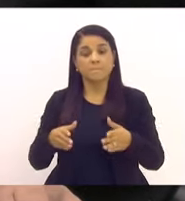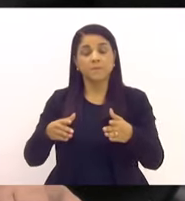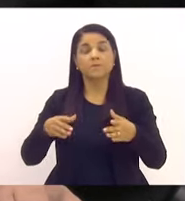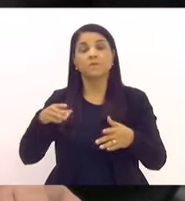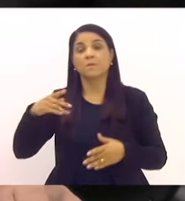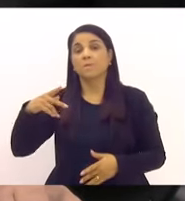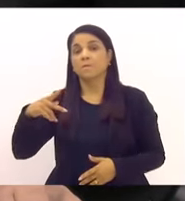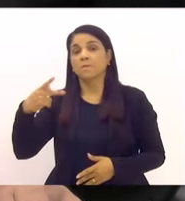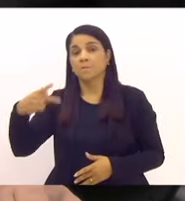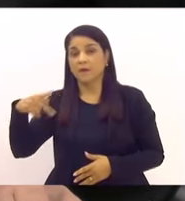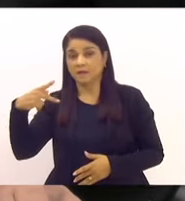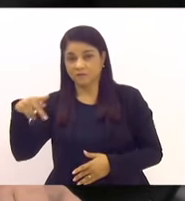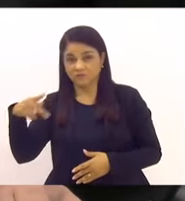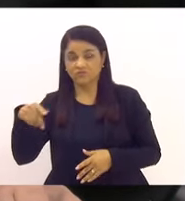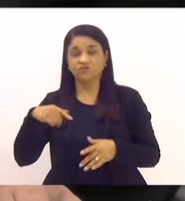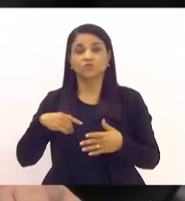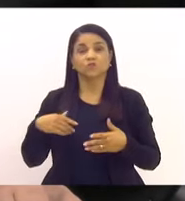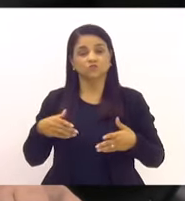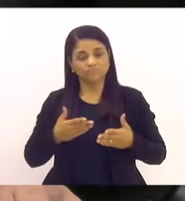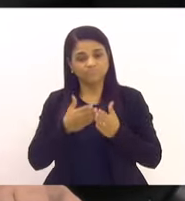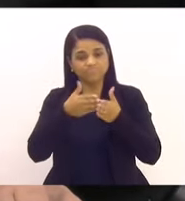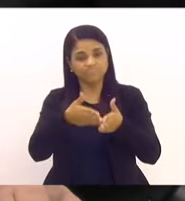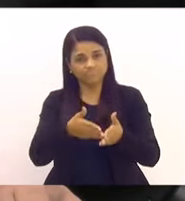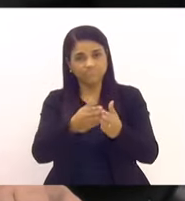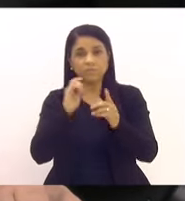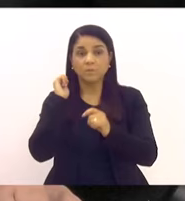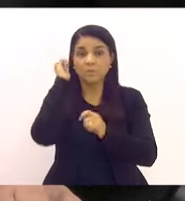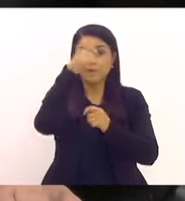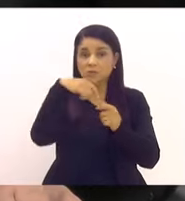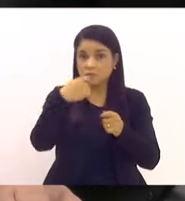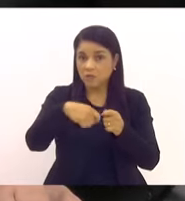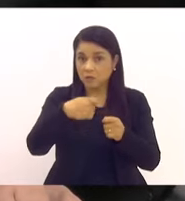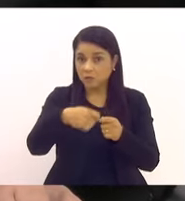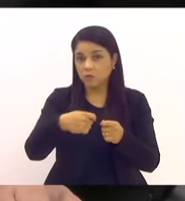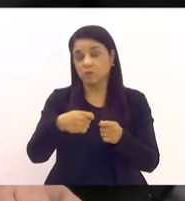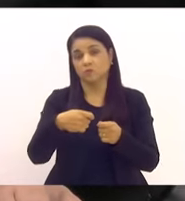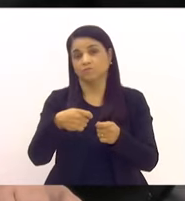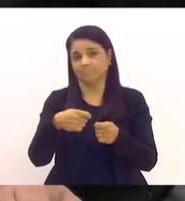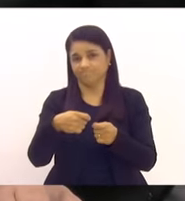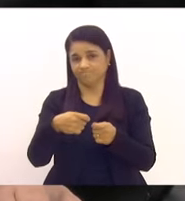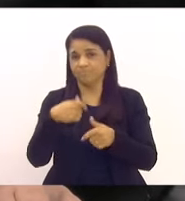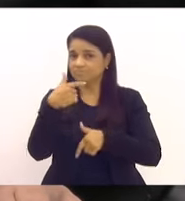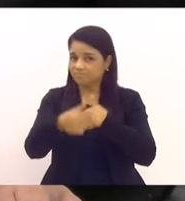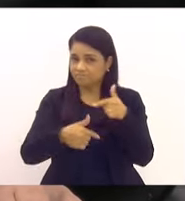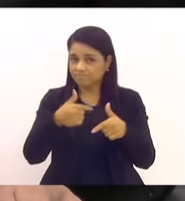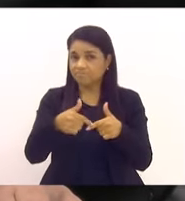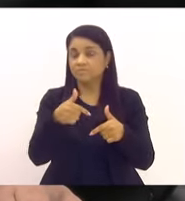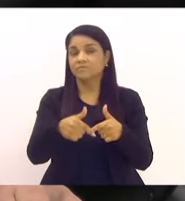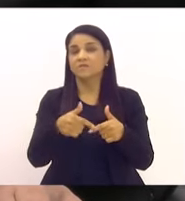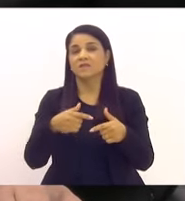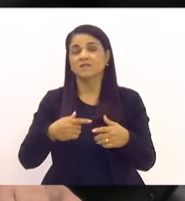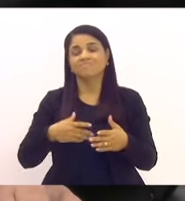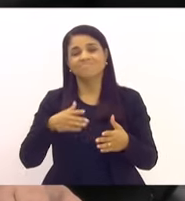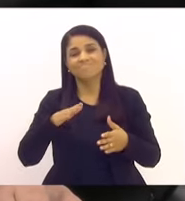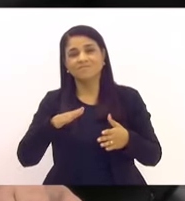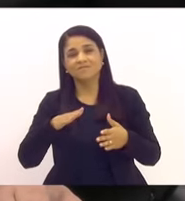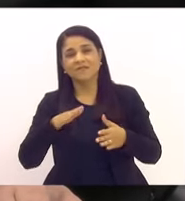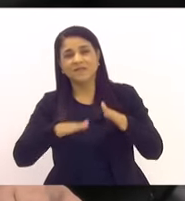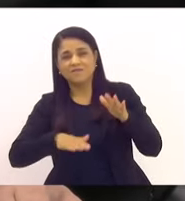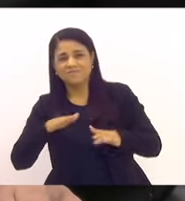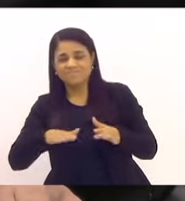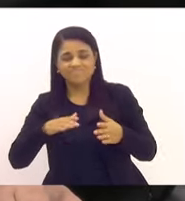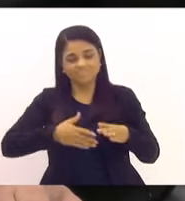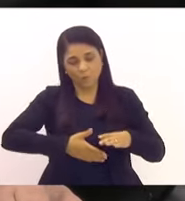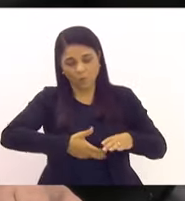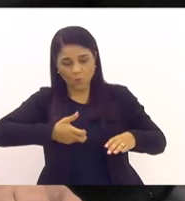por pescadores. Né? Então, vira e mexe, tem assoreamento, precisa, não é, de abrir